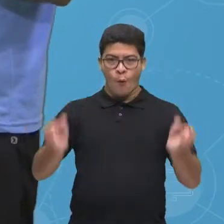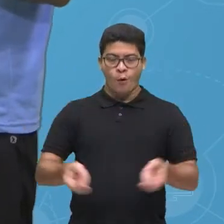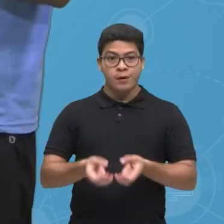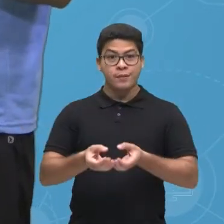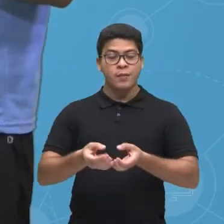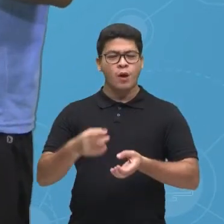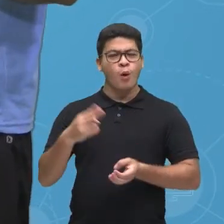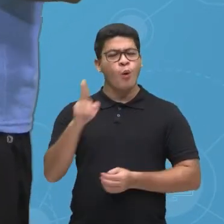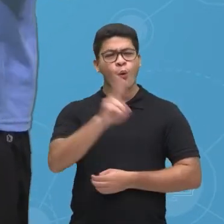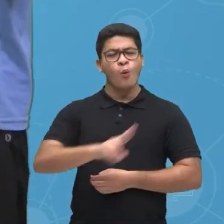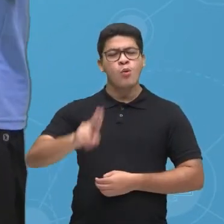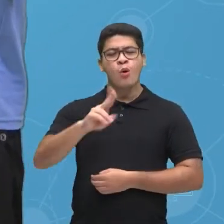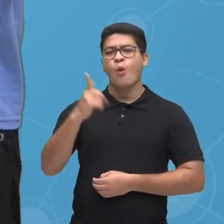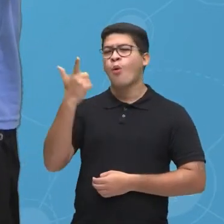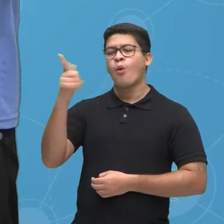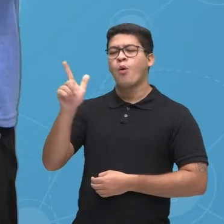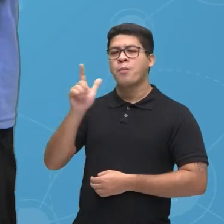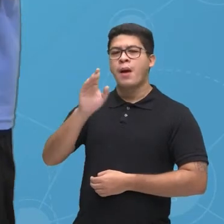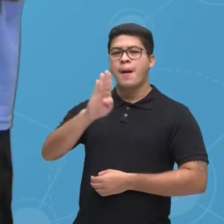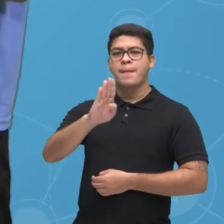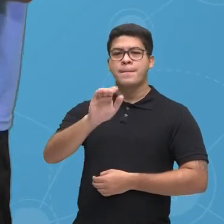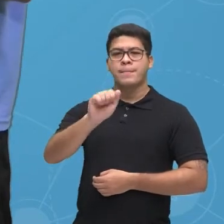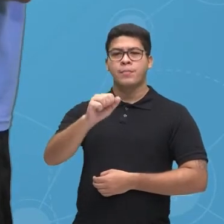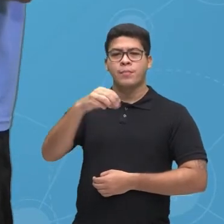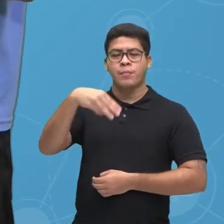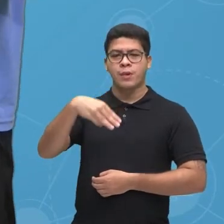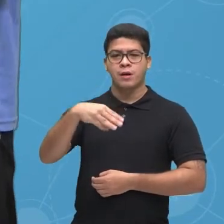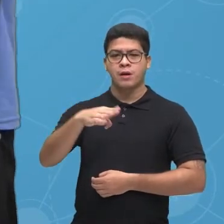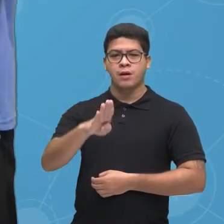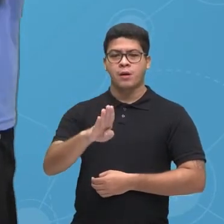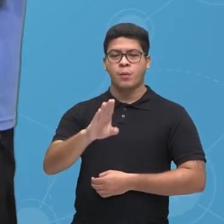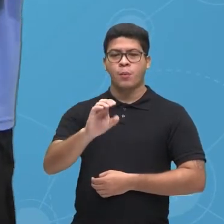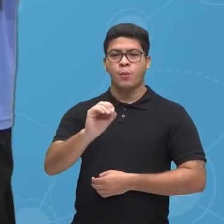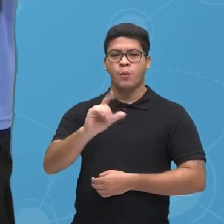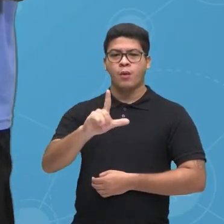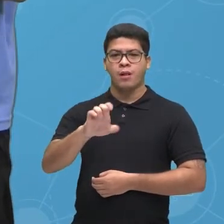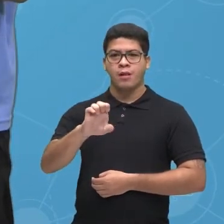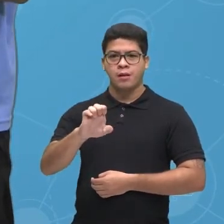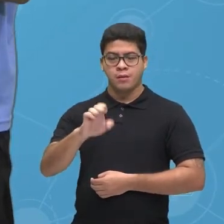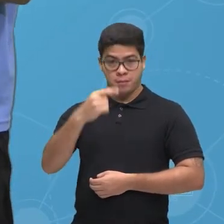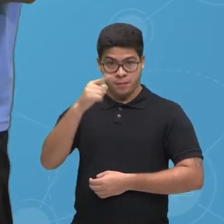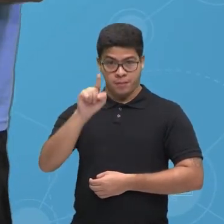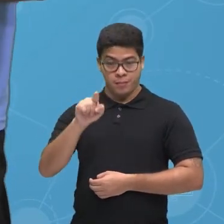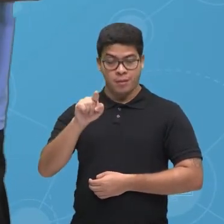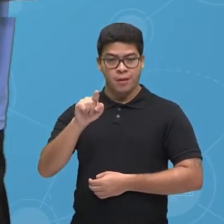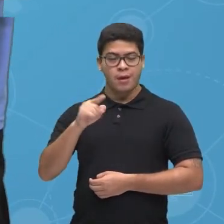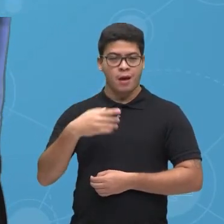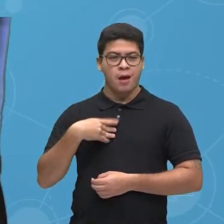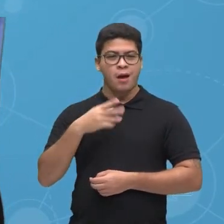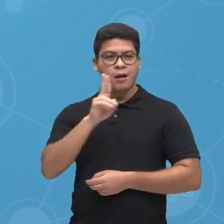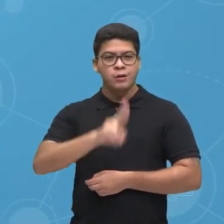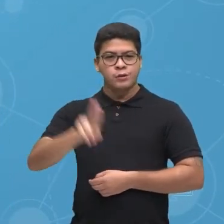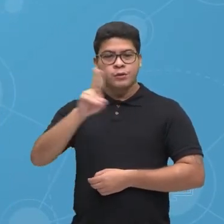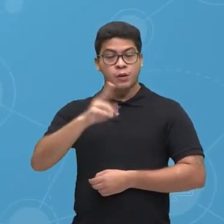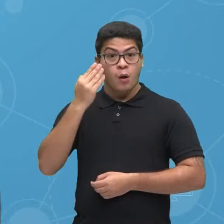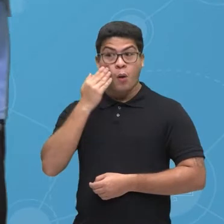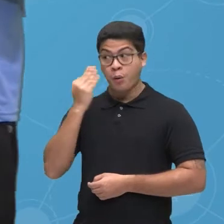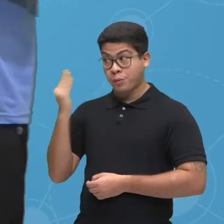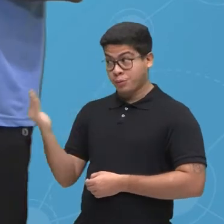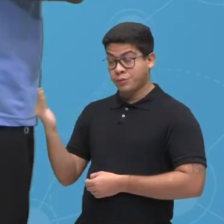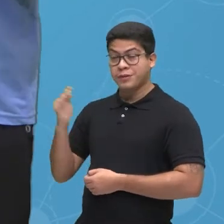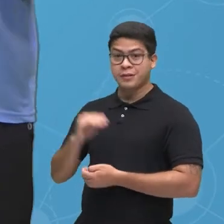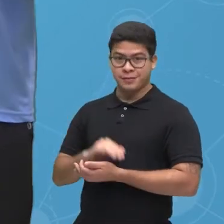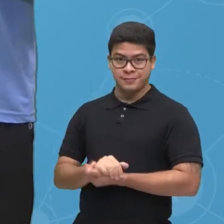bambolê, tá? Mas o arco aí é de um material próprio, né? E lá na competição ele é chamado